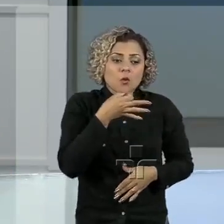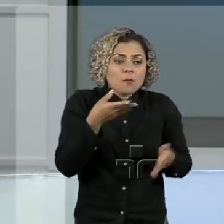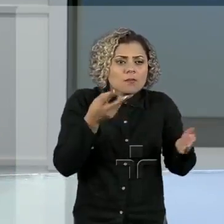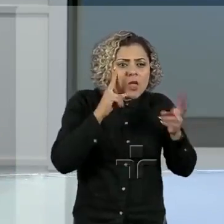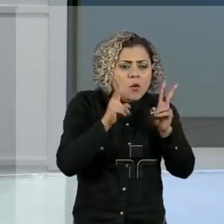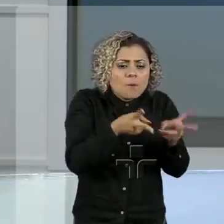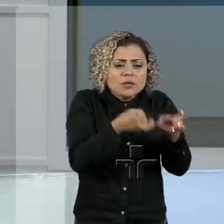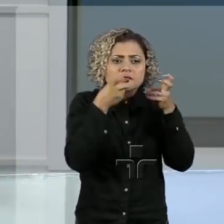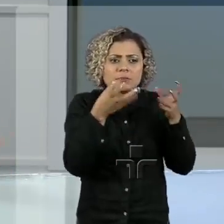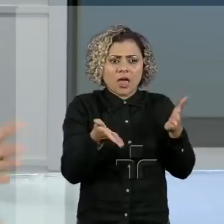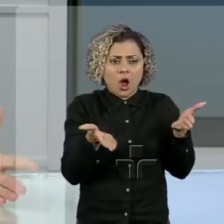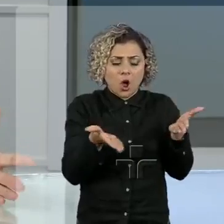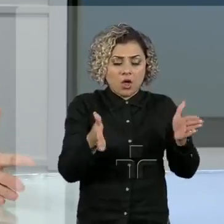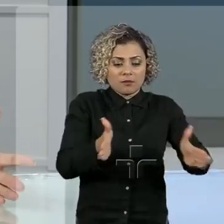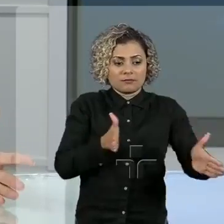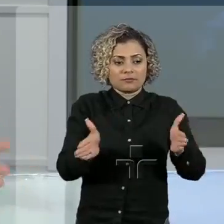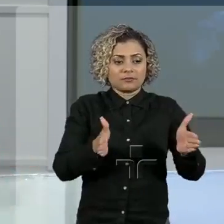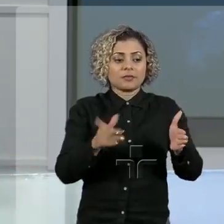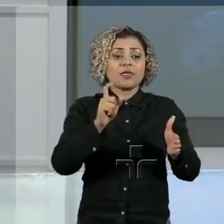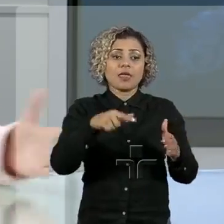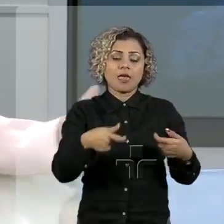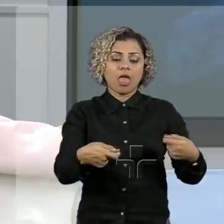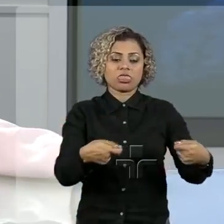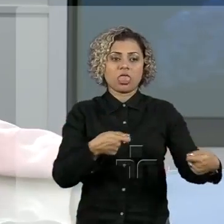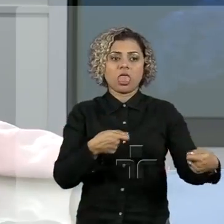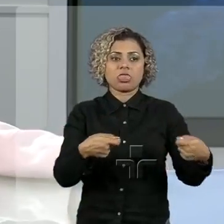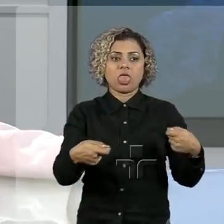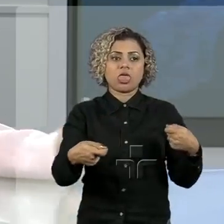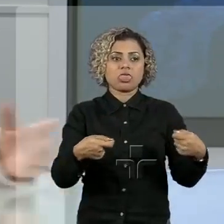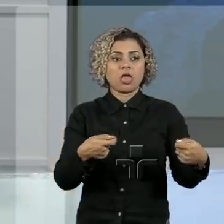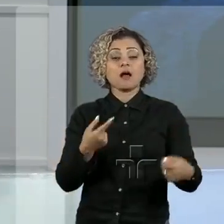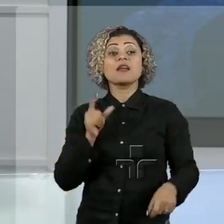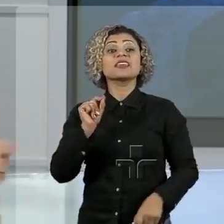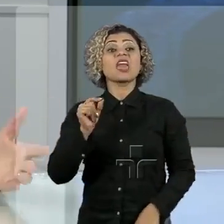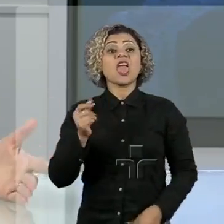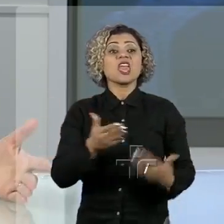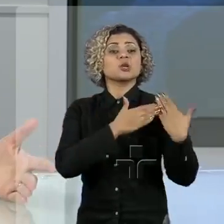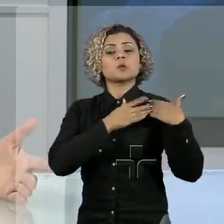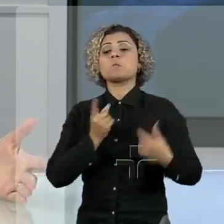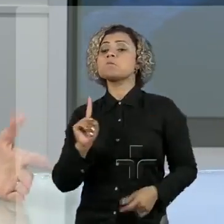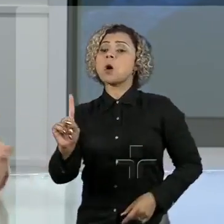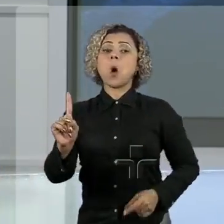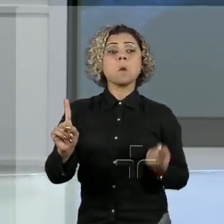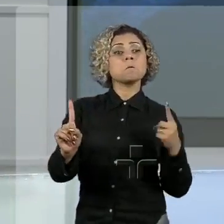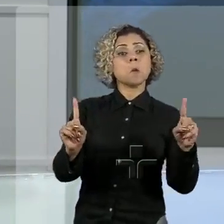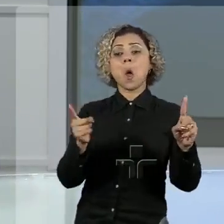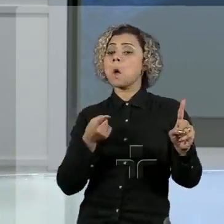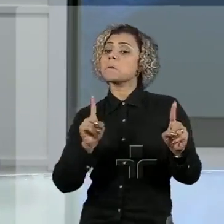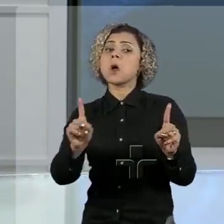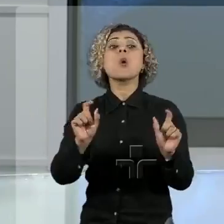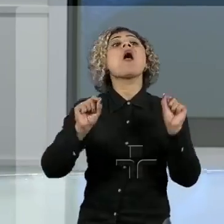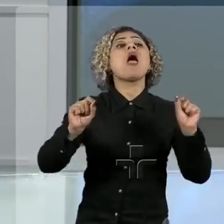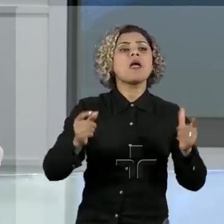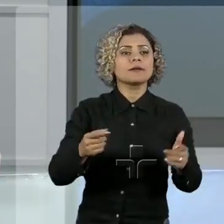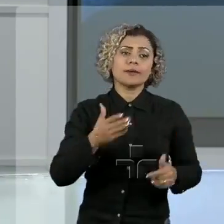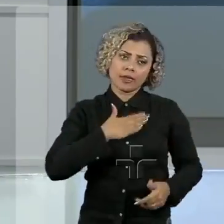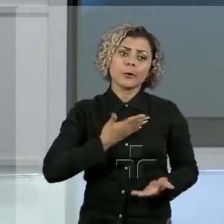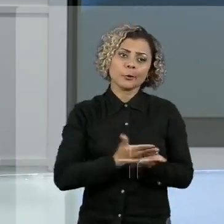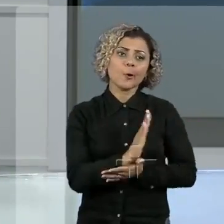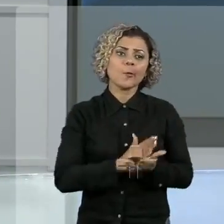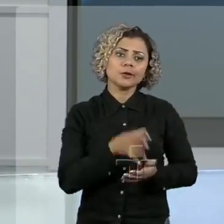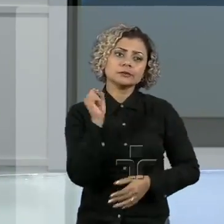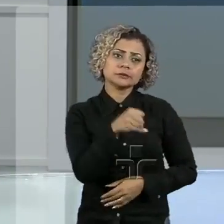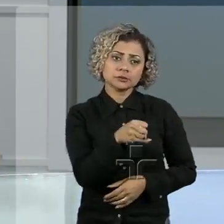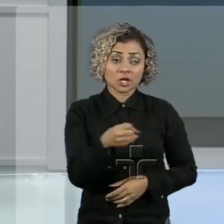é uma briga, por autoria, que é algo que me incomoda muito. Quando eu falo de